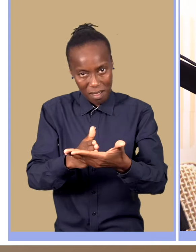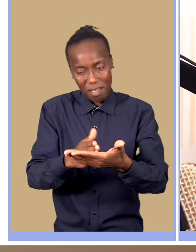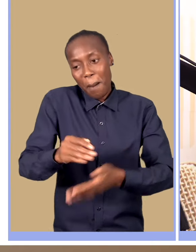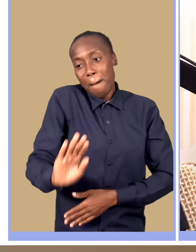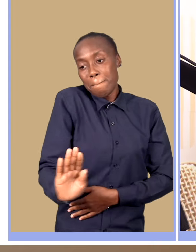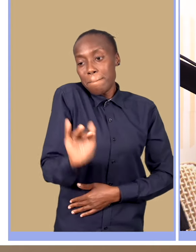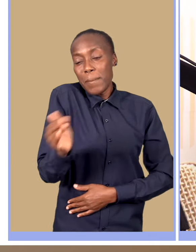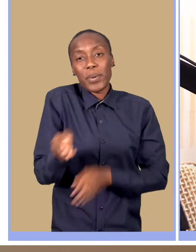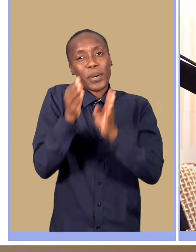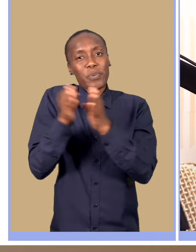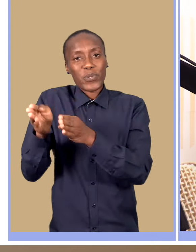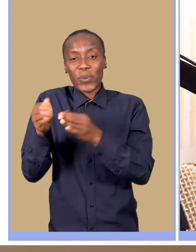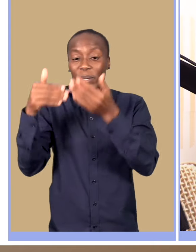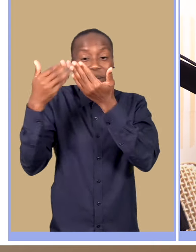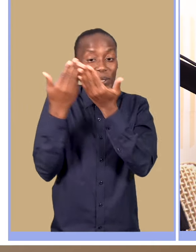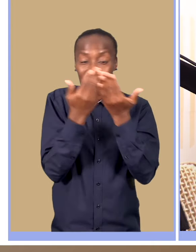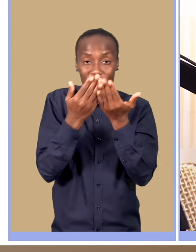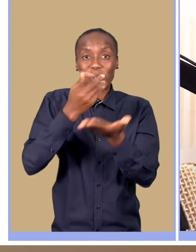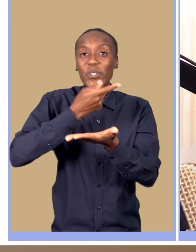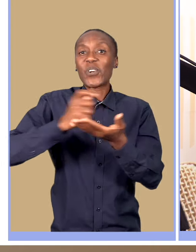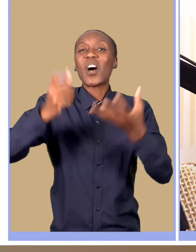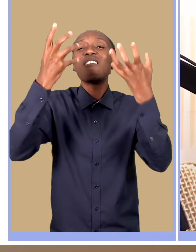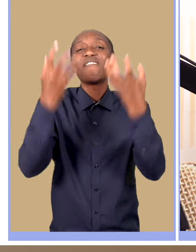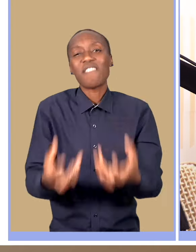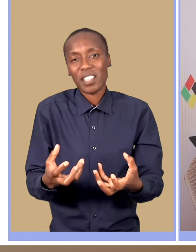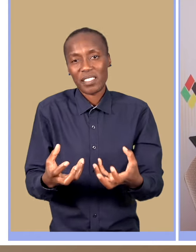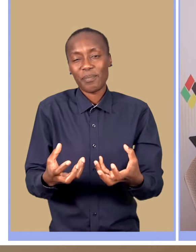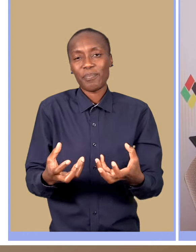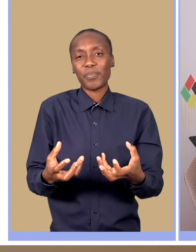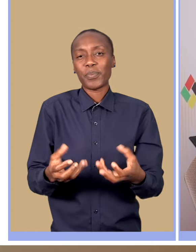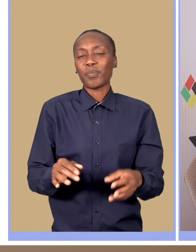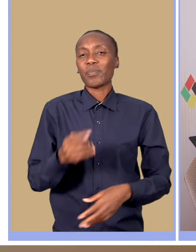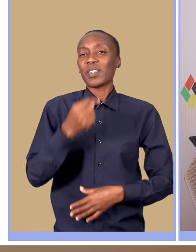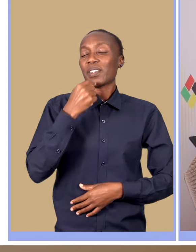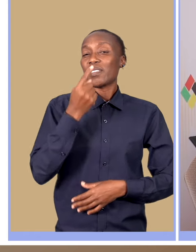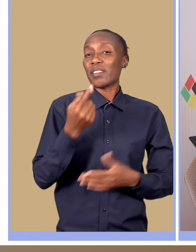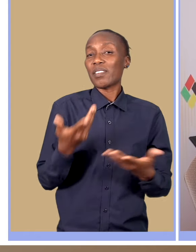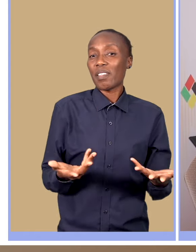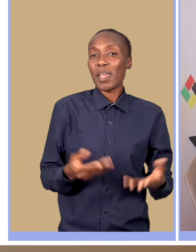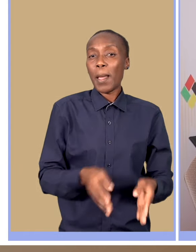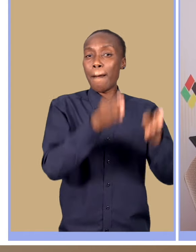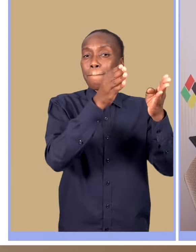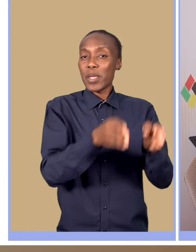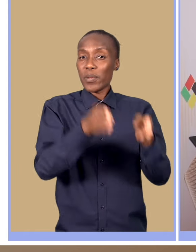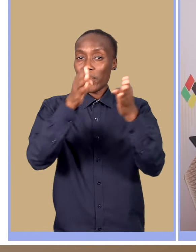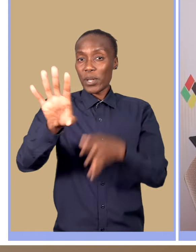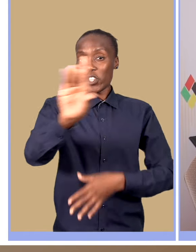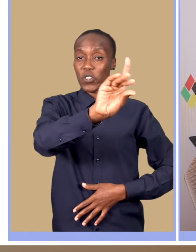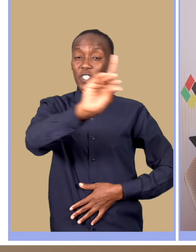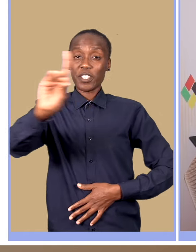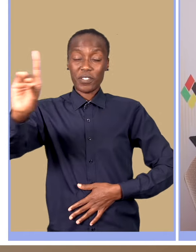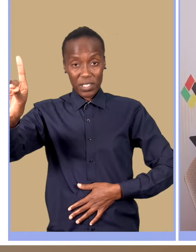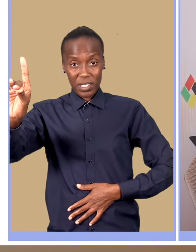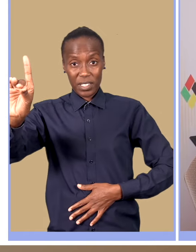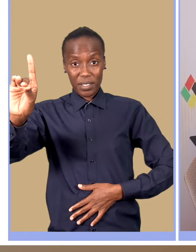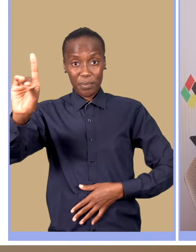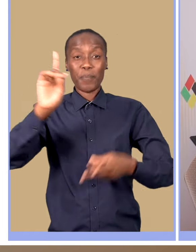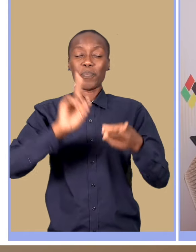a pessoas não escolarizadas. É daí que, entre outras coisas, como estávamos a dizer, que essas pessoas vivendo com algum tipo